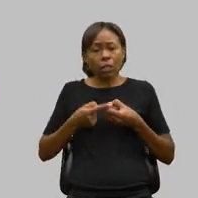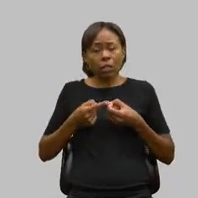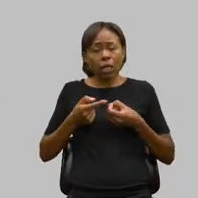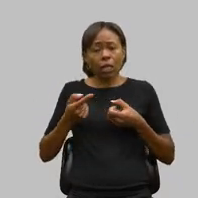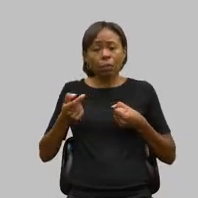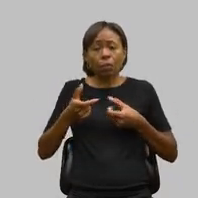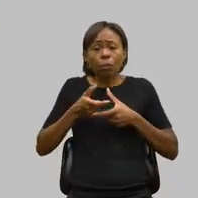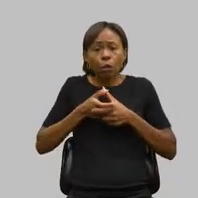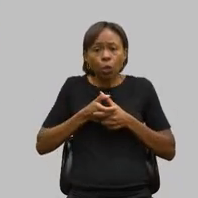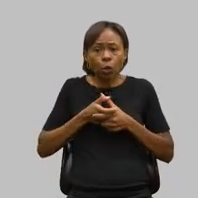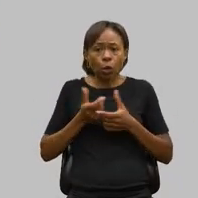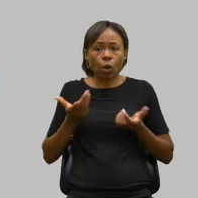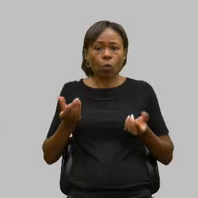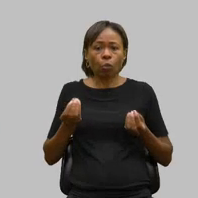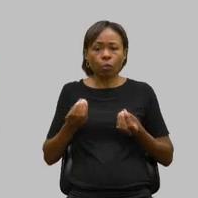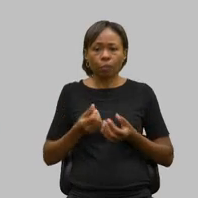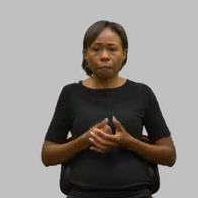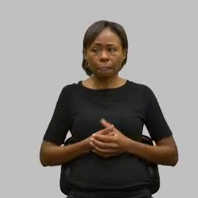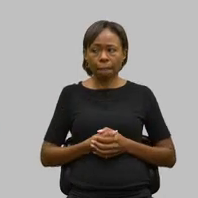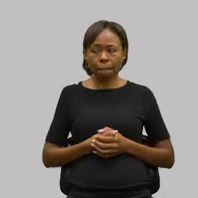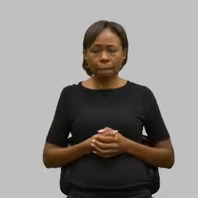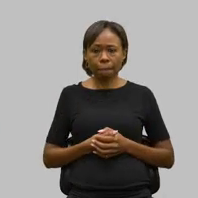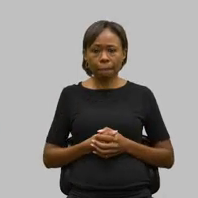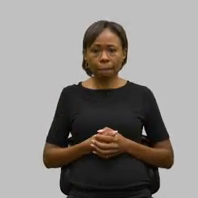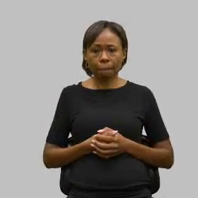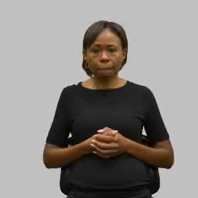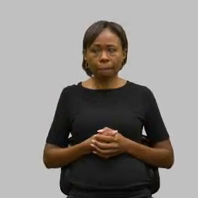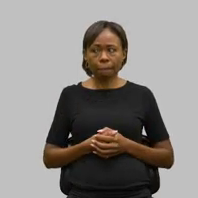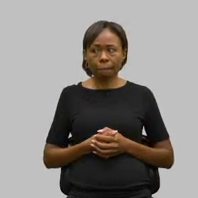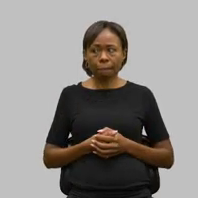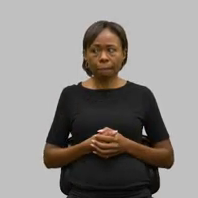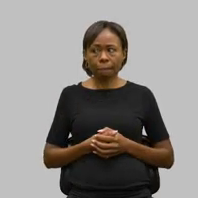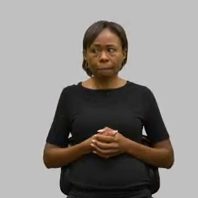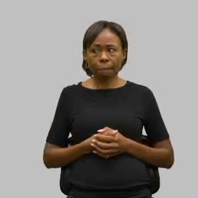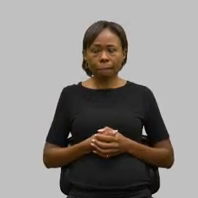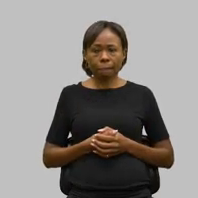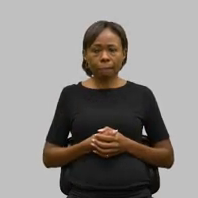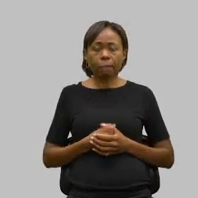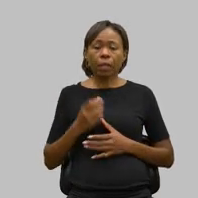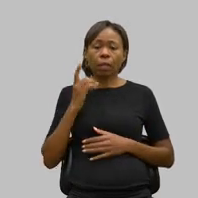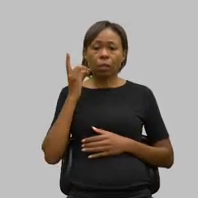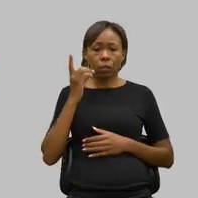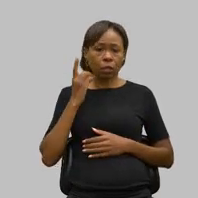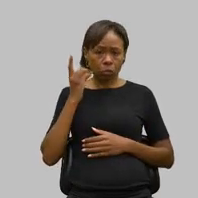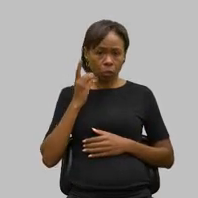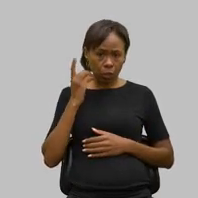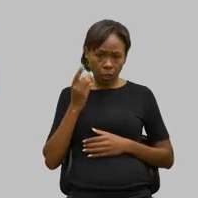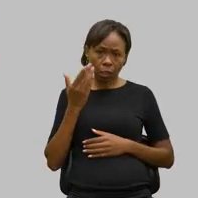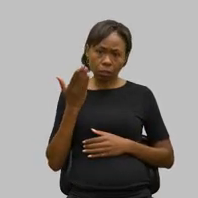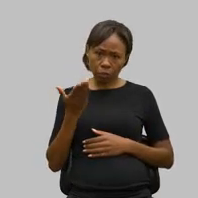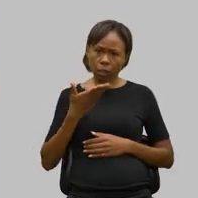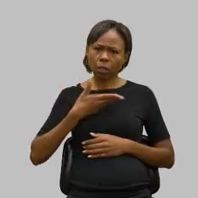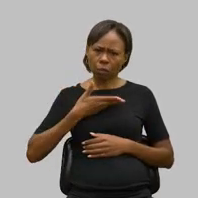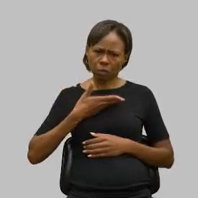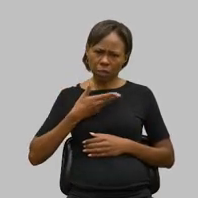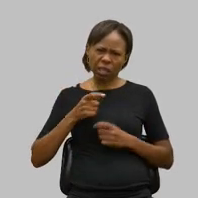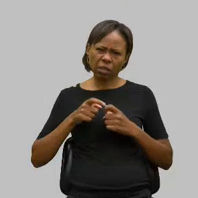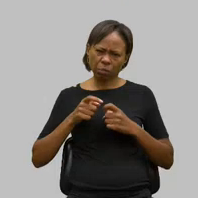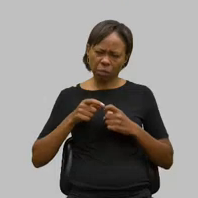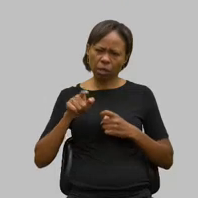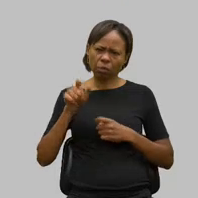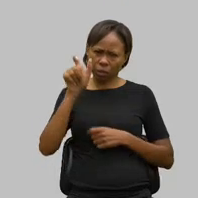Estado? Com a palavra, secretário. Obrigado. deputado, eu sei que, como colega médico, você sabe bem como